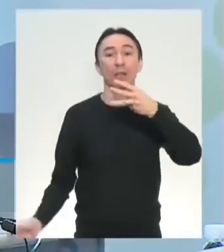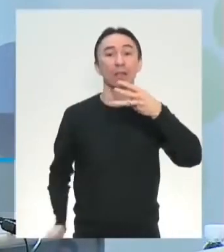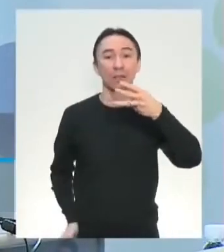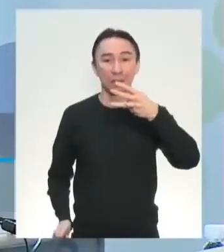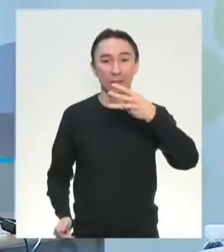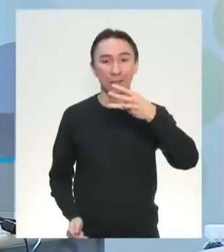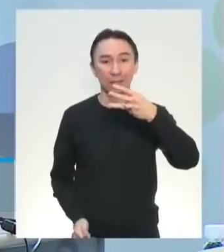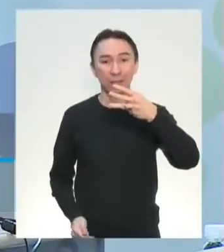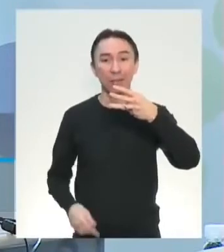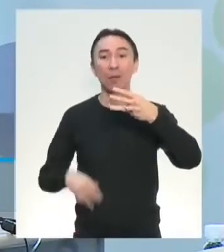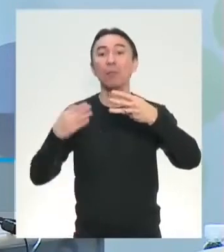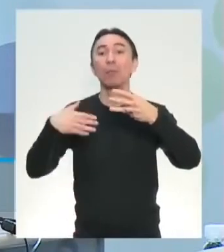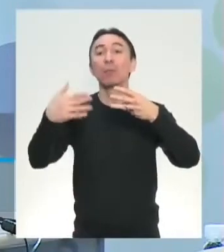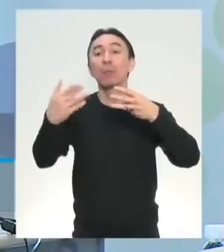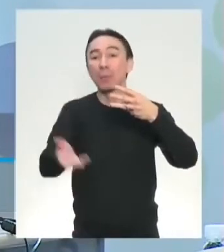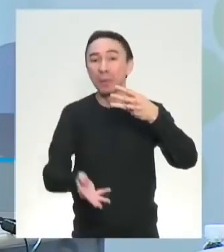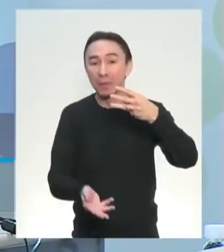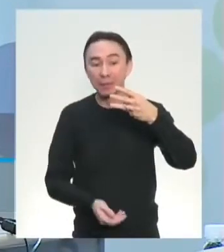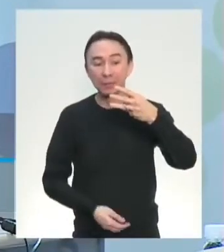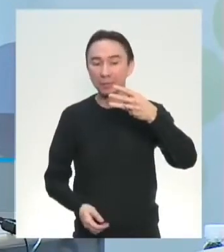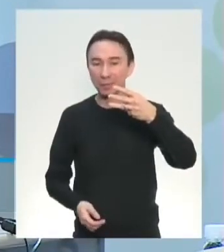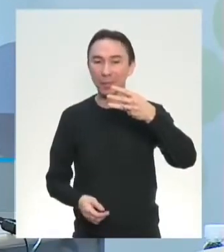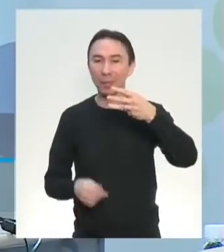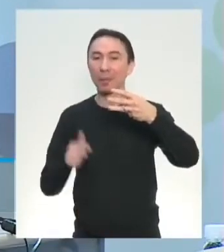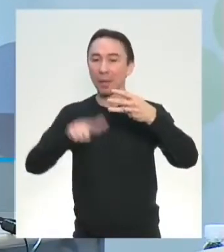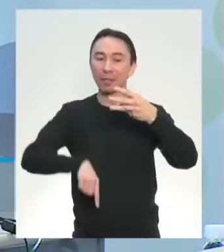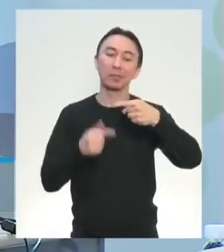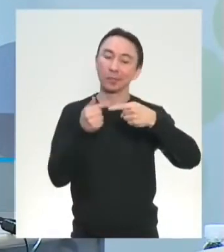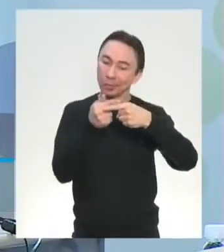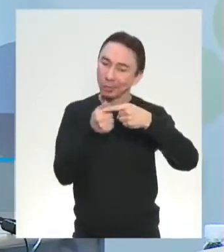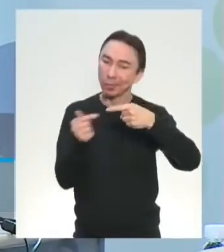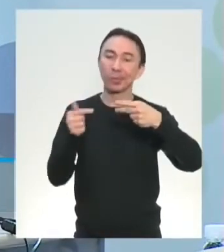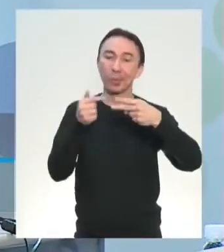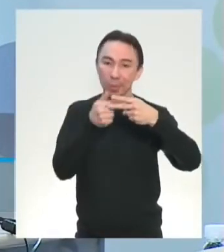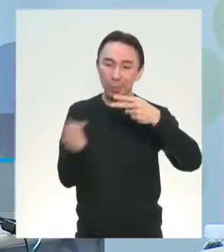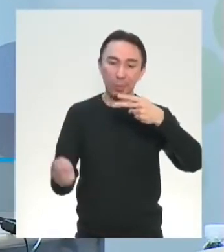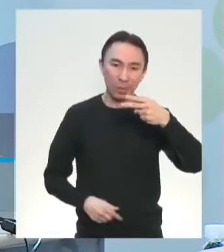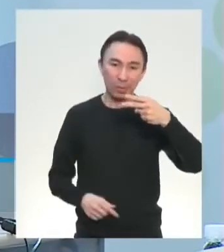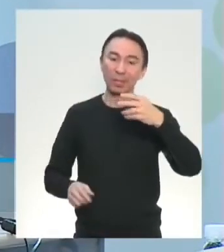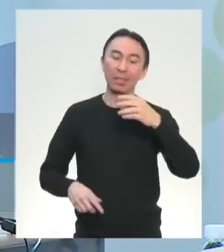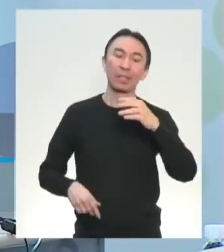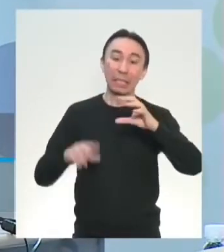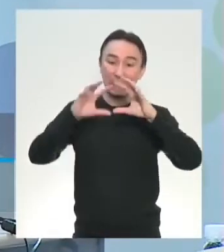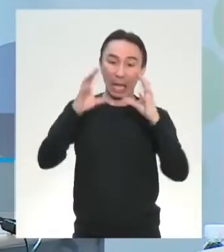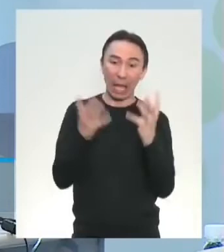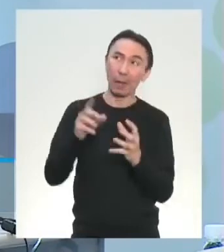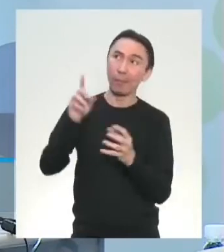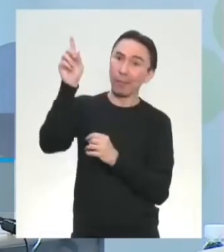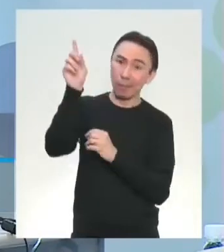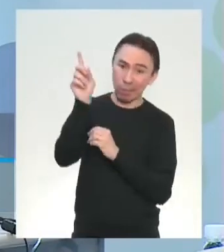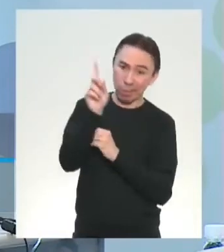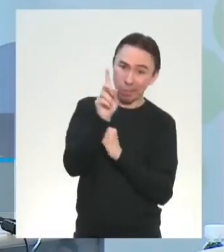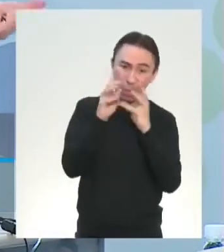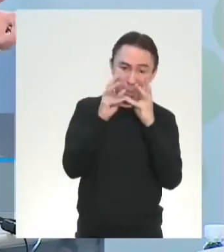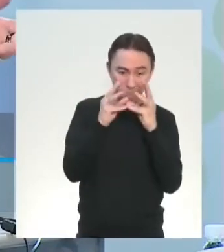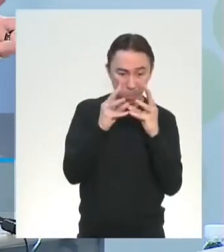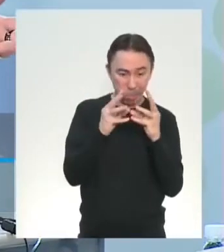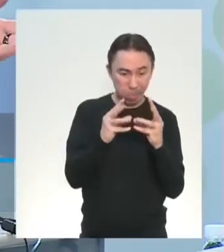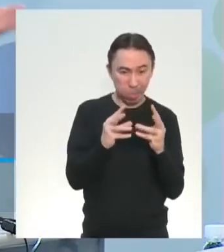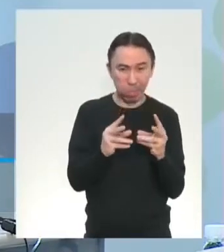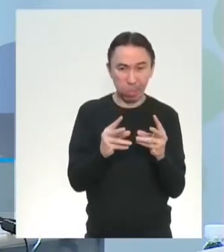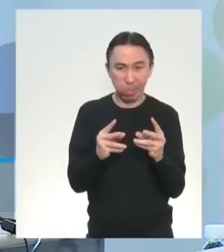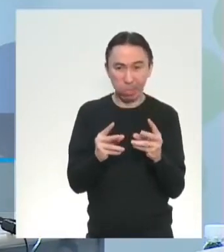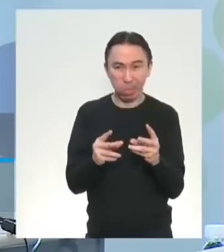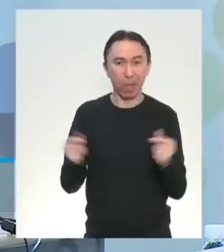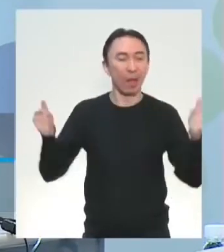menos, ele entrou aí no espaço da Terra, né, na atmosfera, e se desintegrou por completo, como acontece, né, com